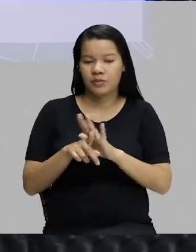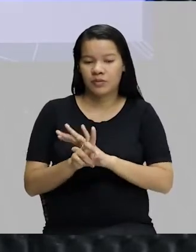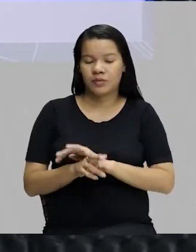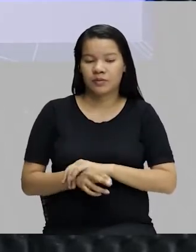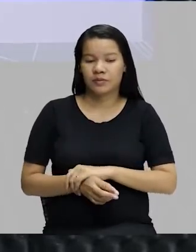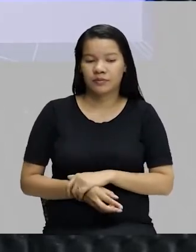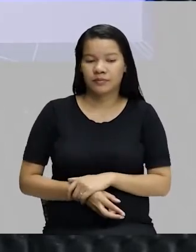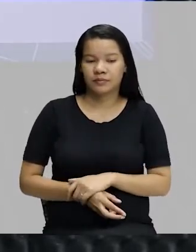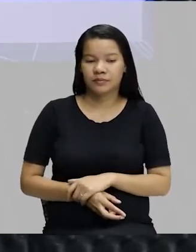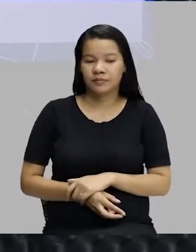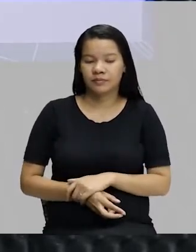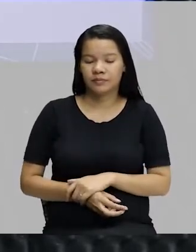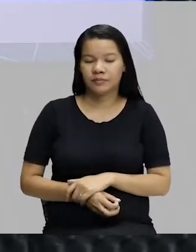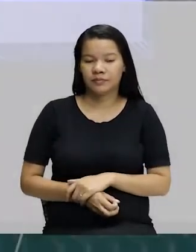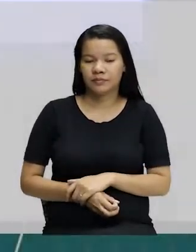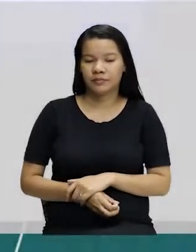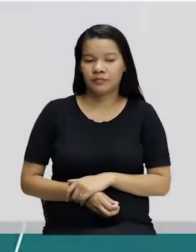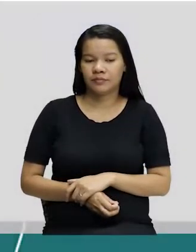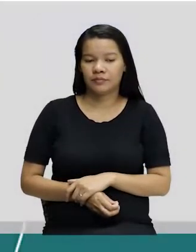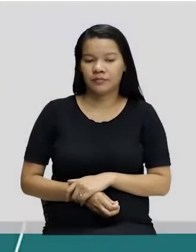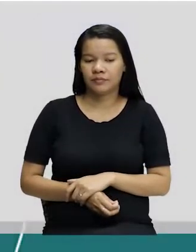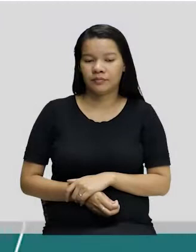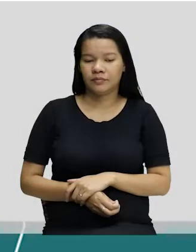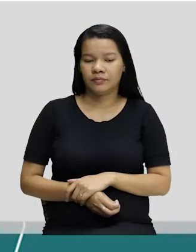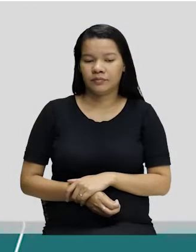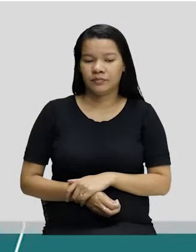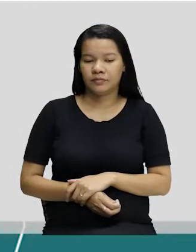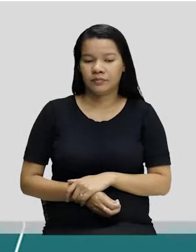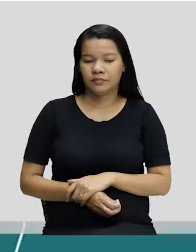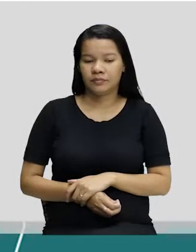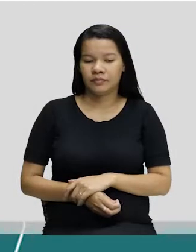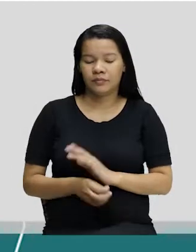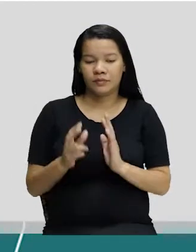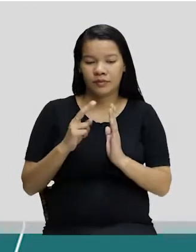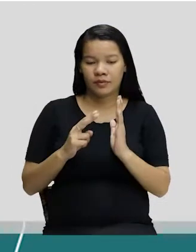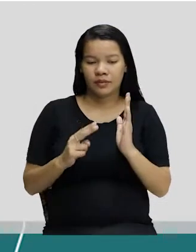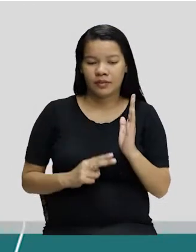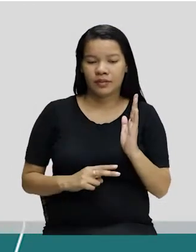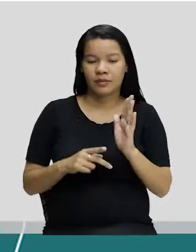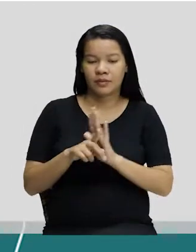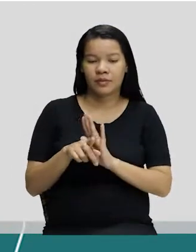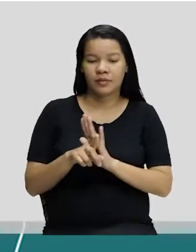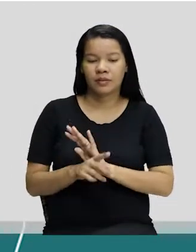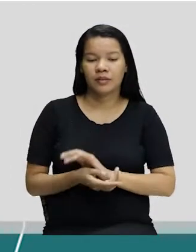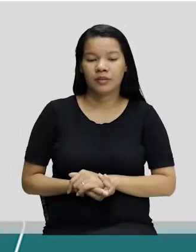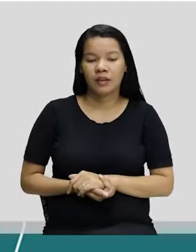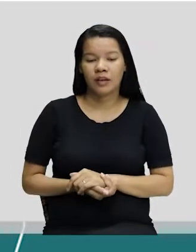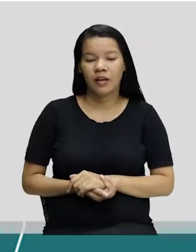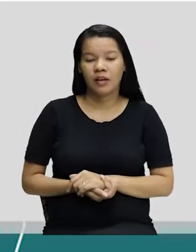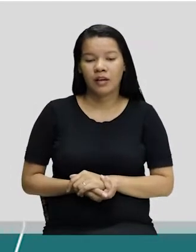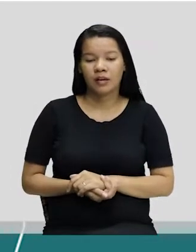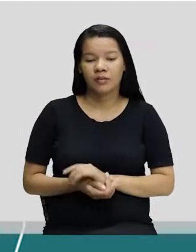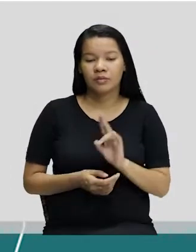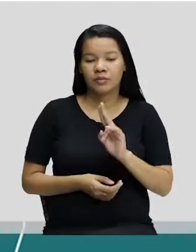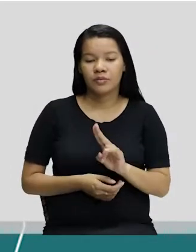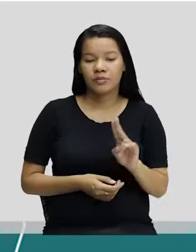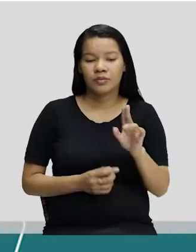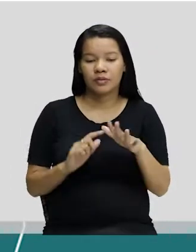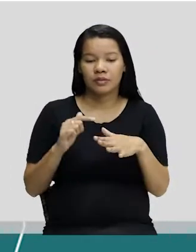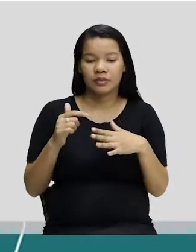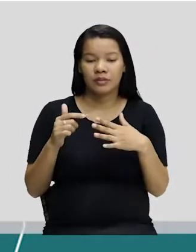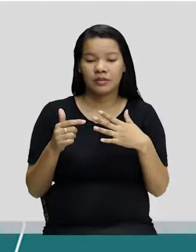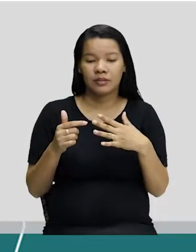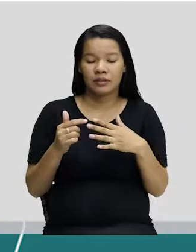questões. Olha só, ao acessar a rede de internet, procurando algum texto a respeito do